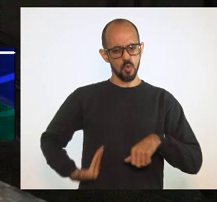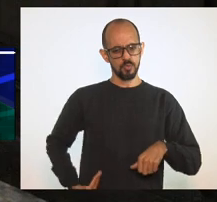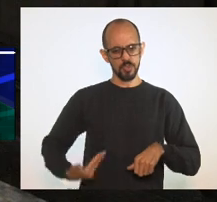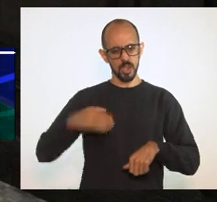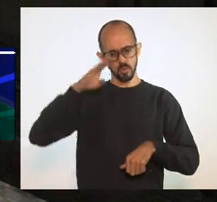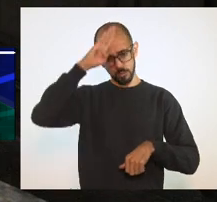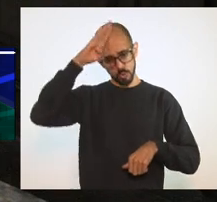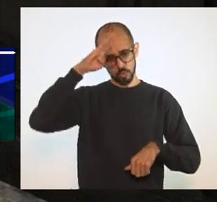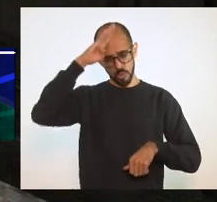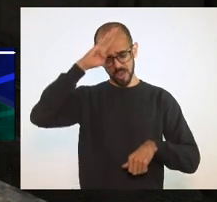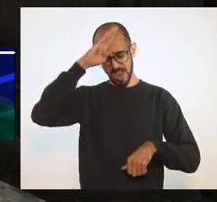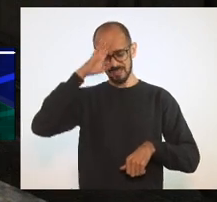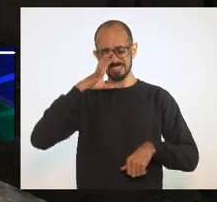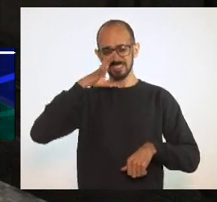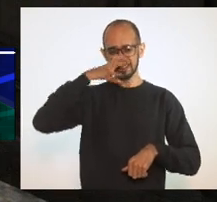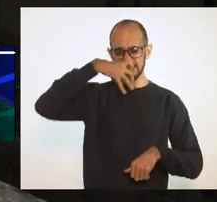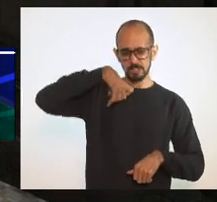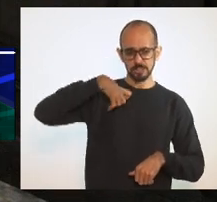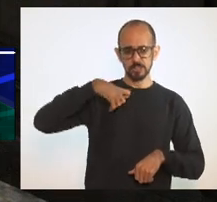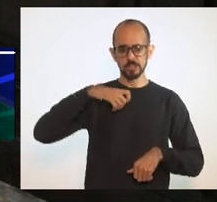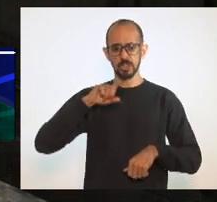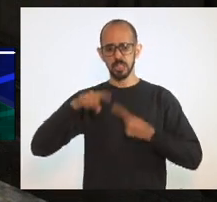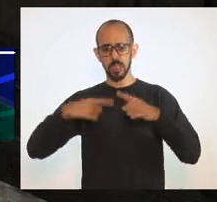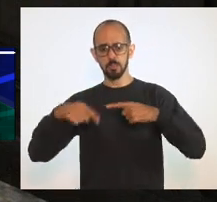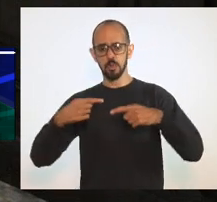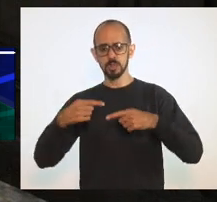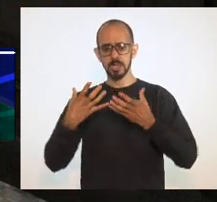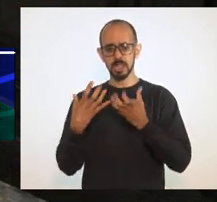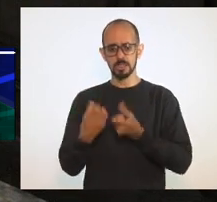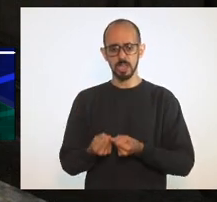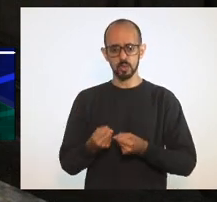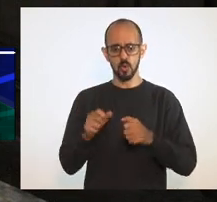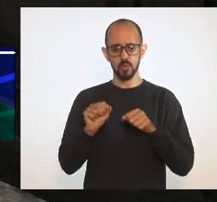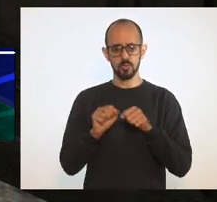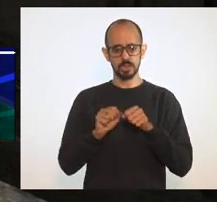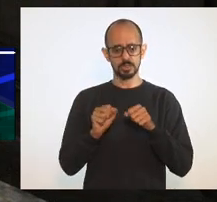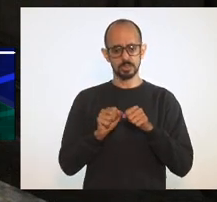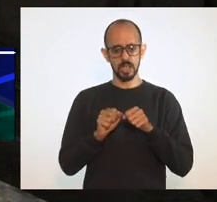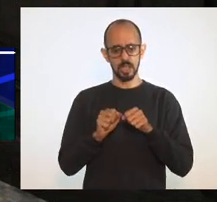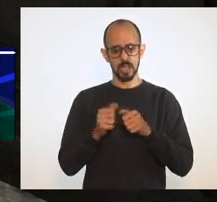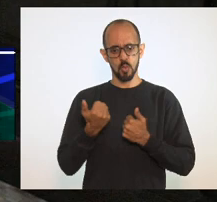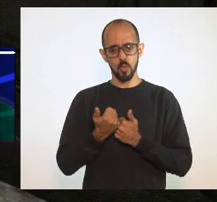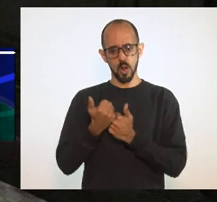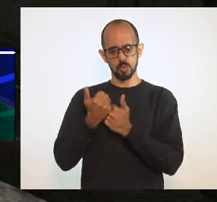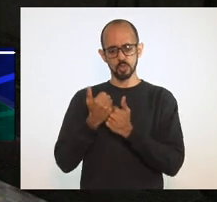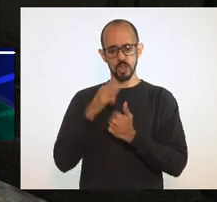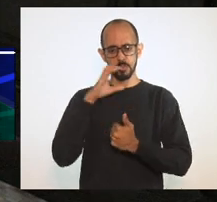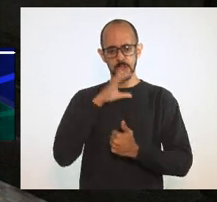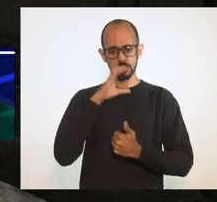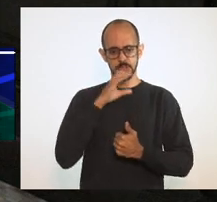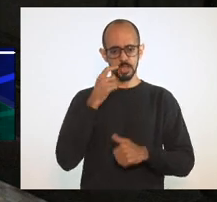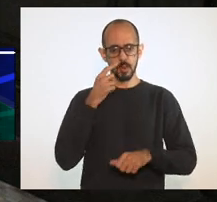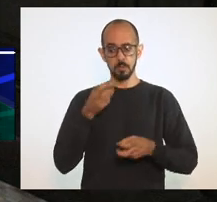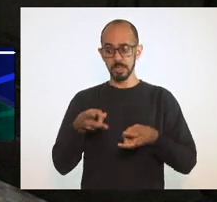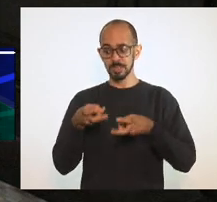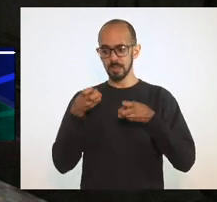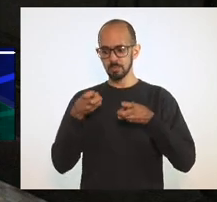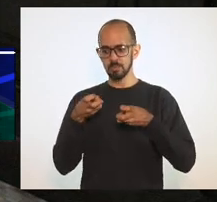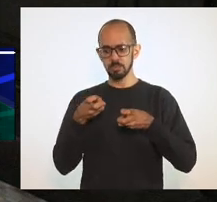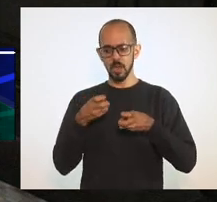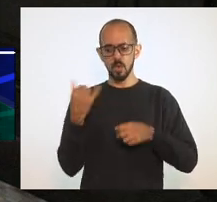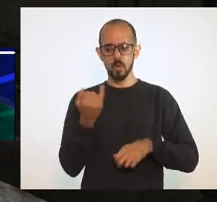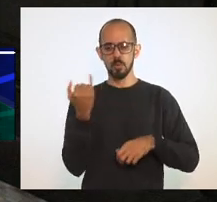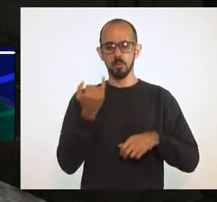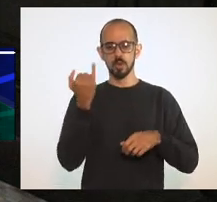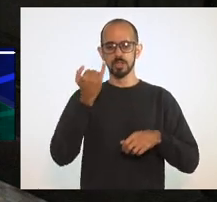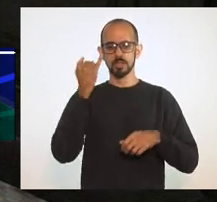e, depois que aceitou fazer o auxílio emergencial, viu a importância para que a população,